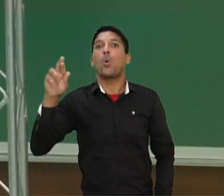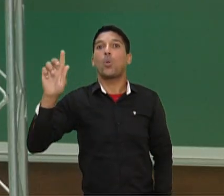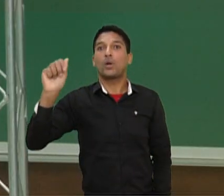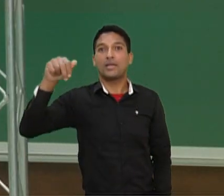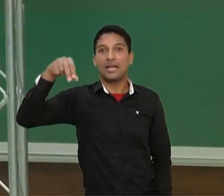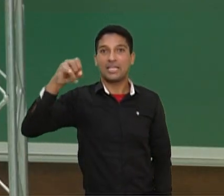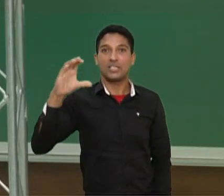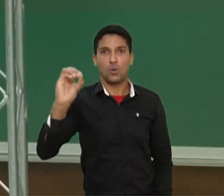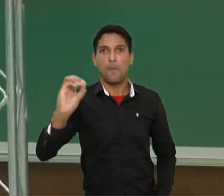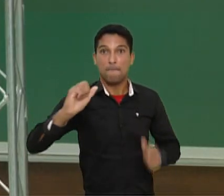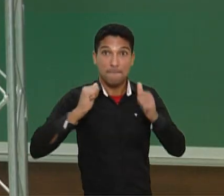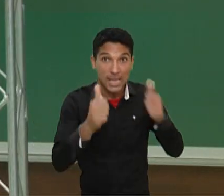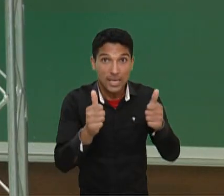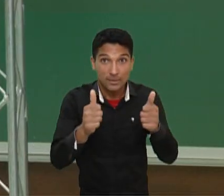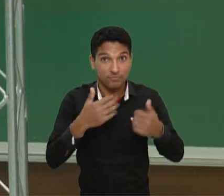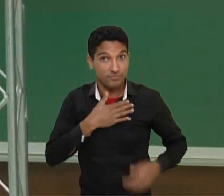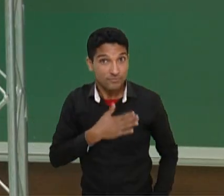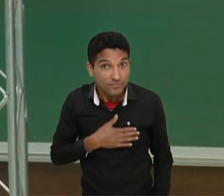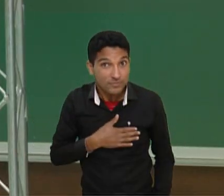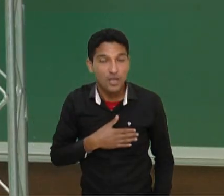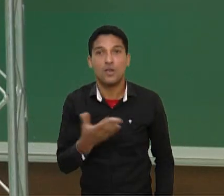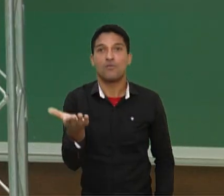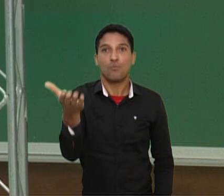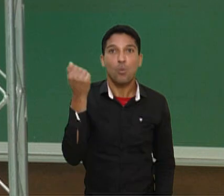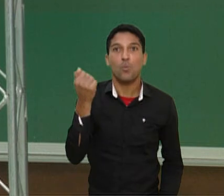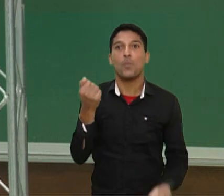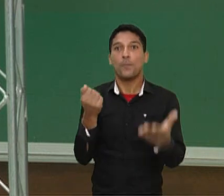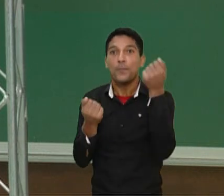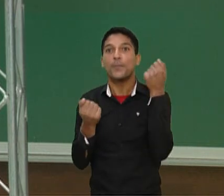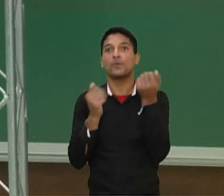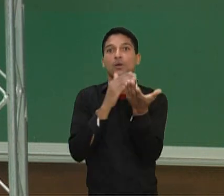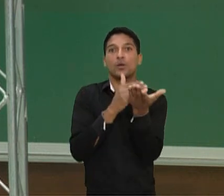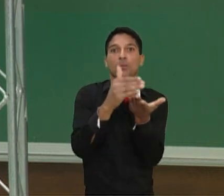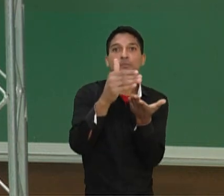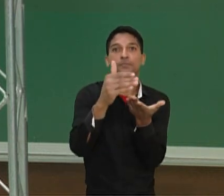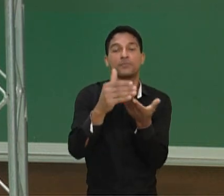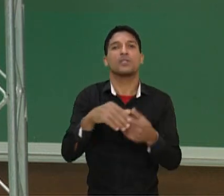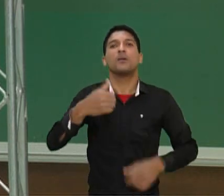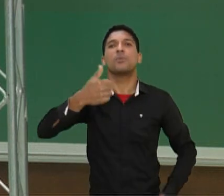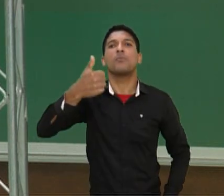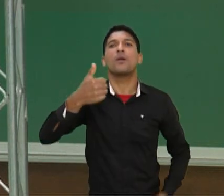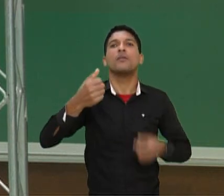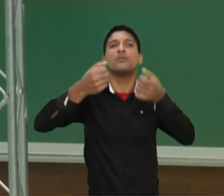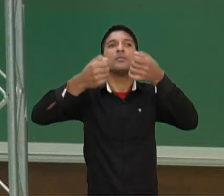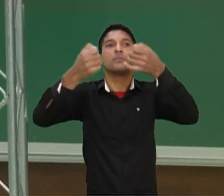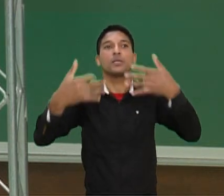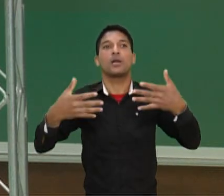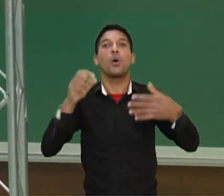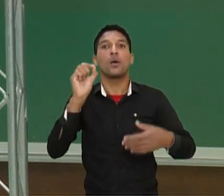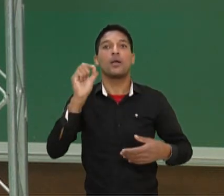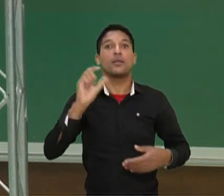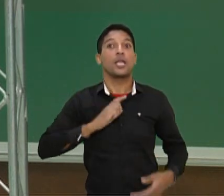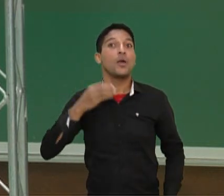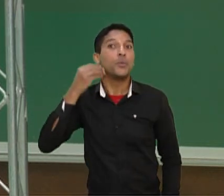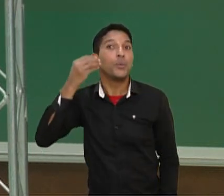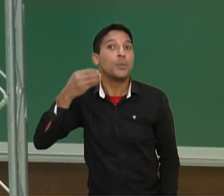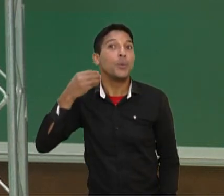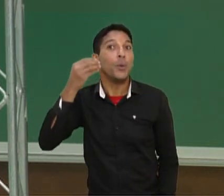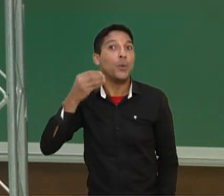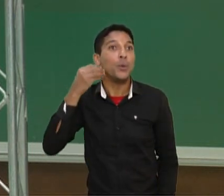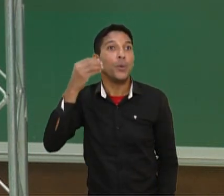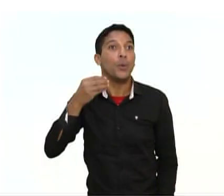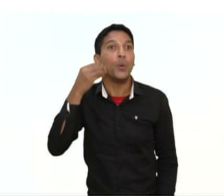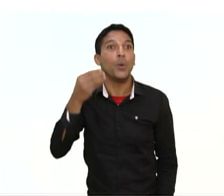Bora começar então? Galera, primeiro eu vou explicar para vocês o experimento, né, de um